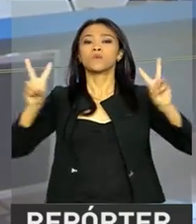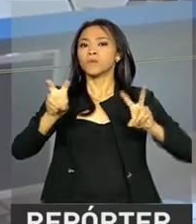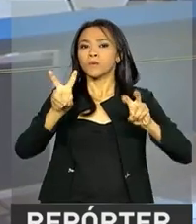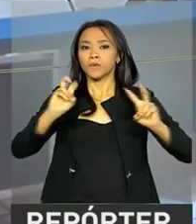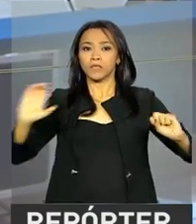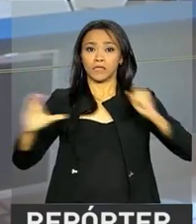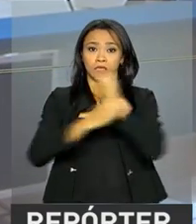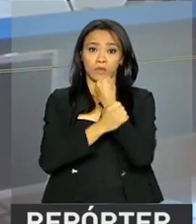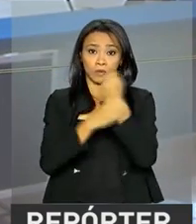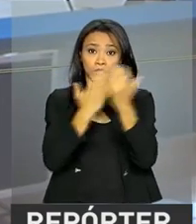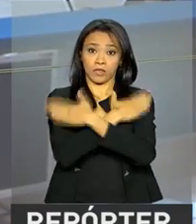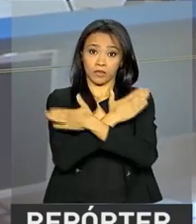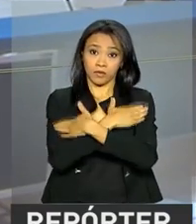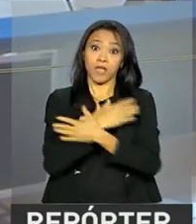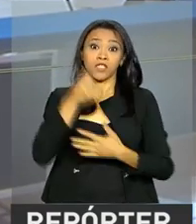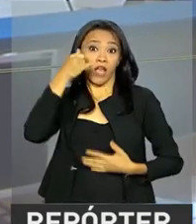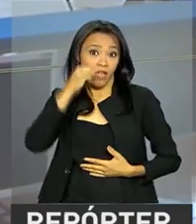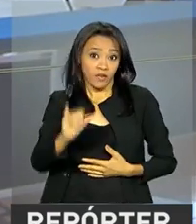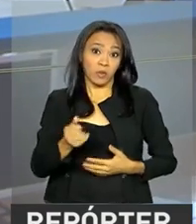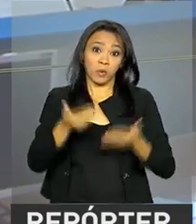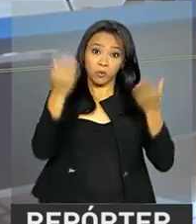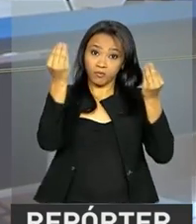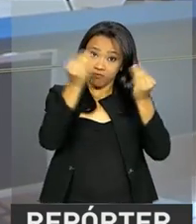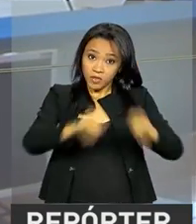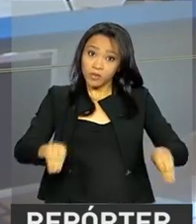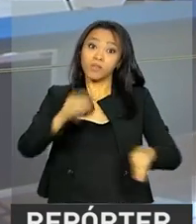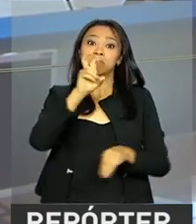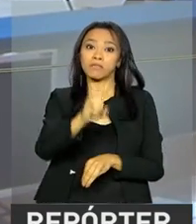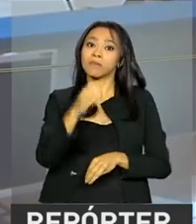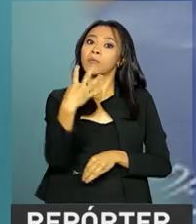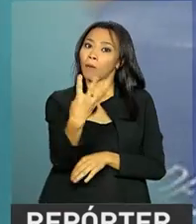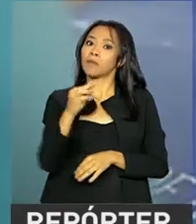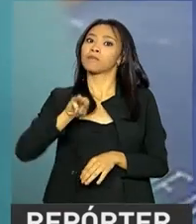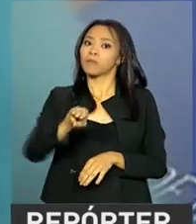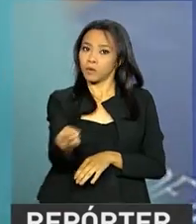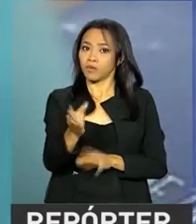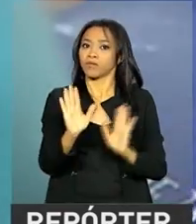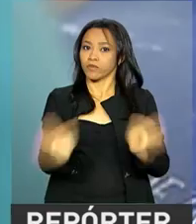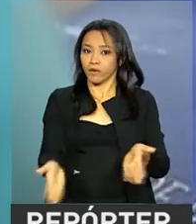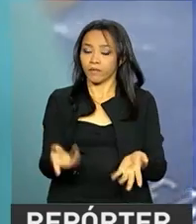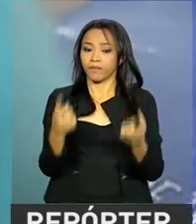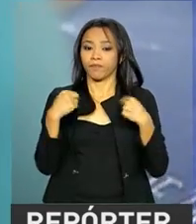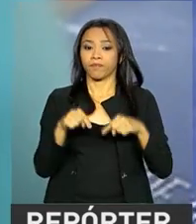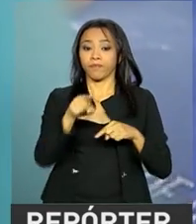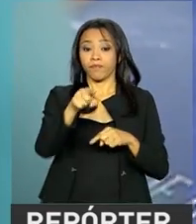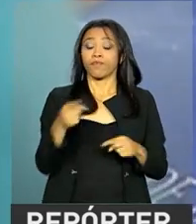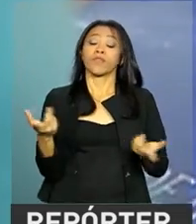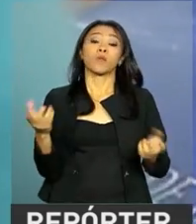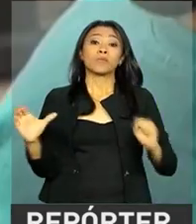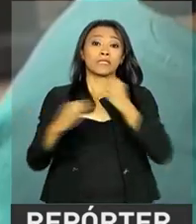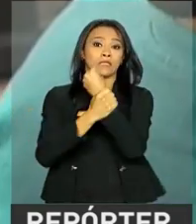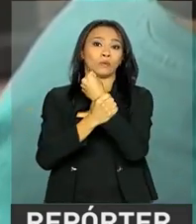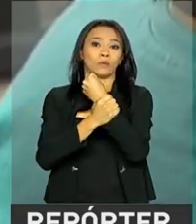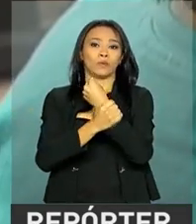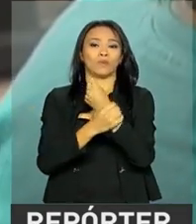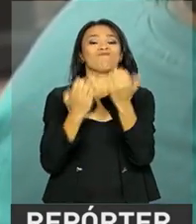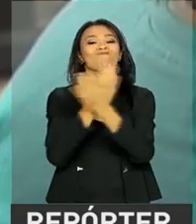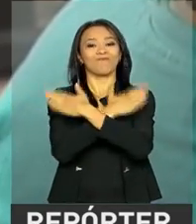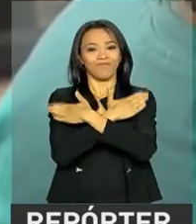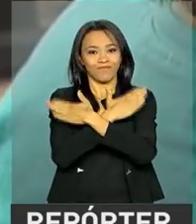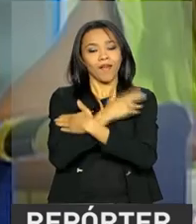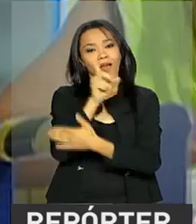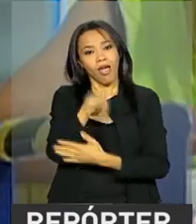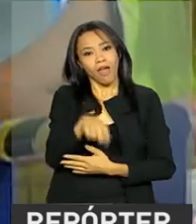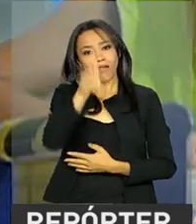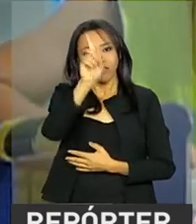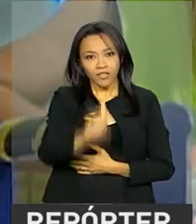evitar o desperdício de 54 milhões de reais. O seguro-desemprego é um dos mais importantes